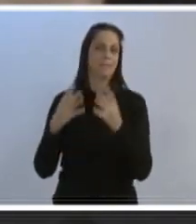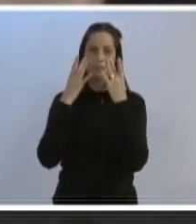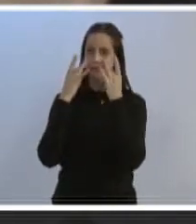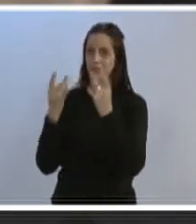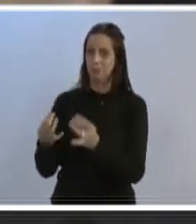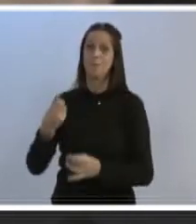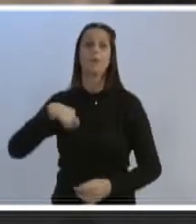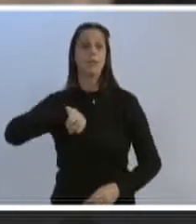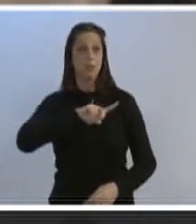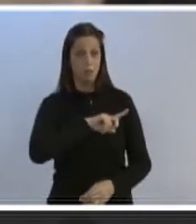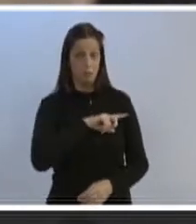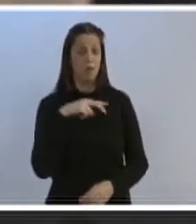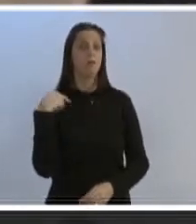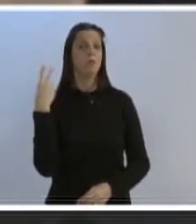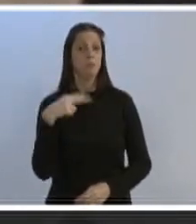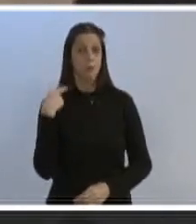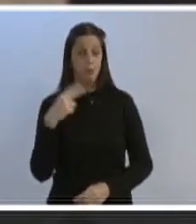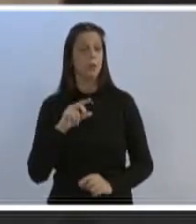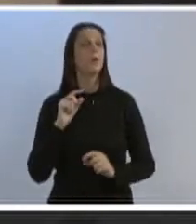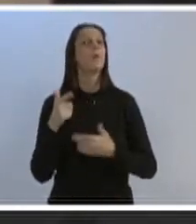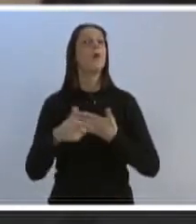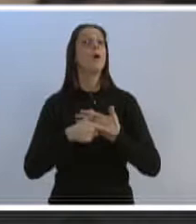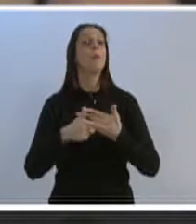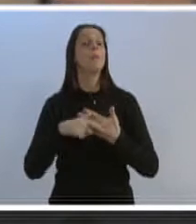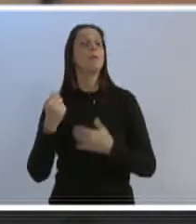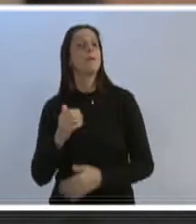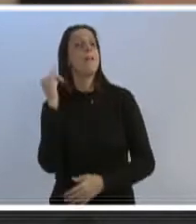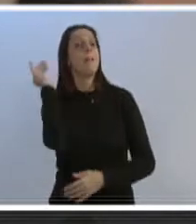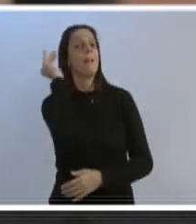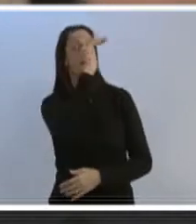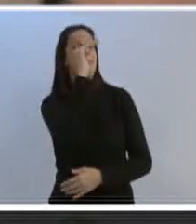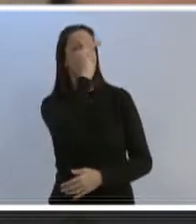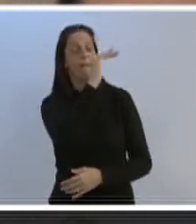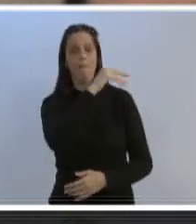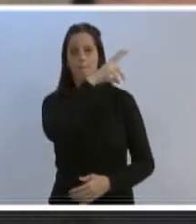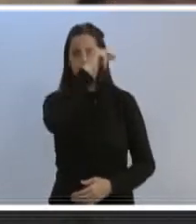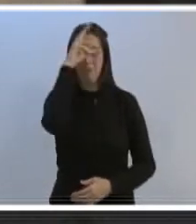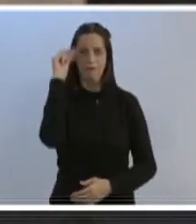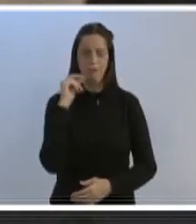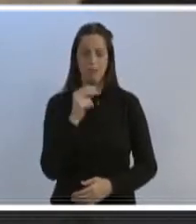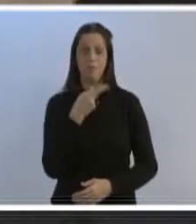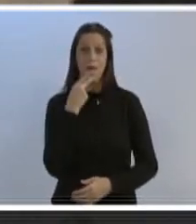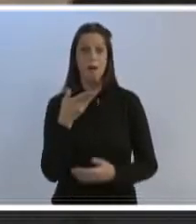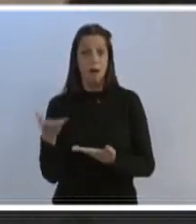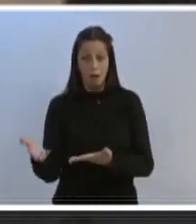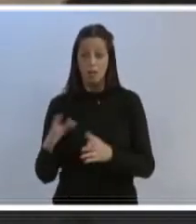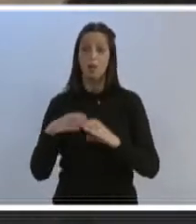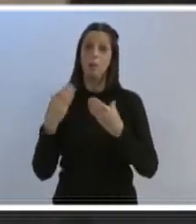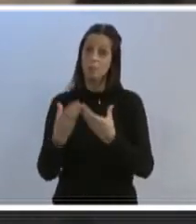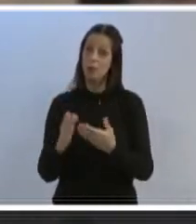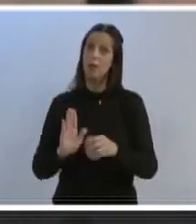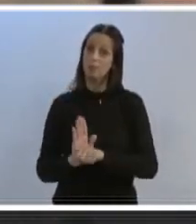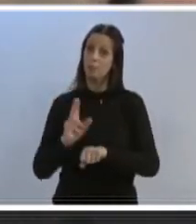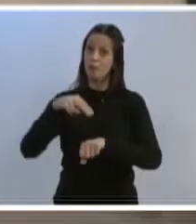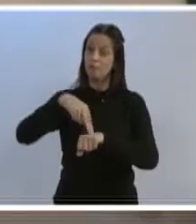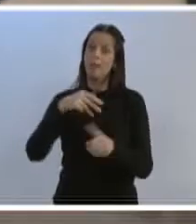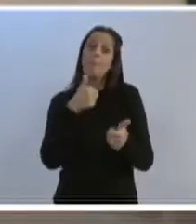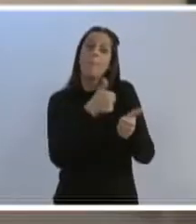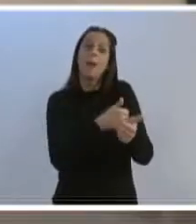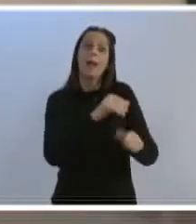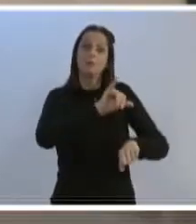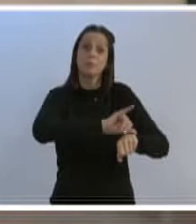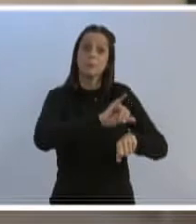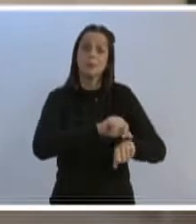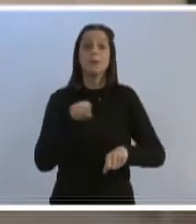lembrou o prefeito está encostado além do morro da boa vista que ele tem a comunidade não precisam de atenção muito obrigado é ver do